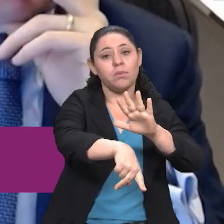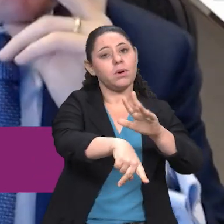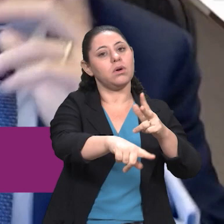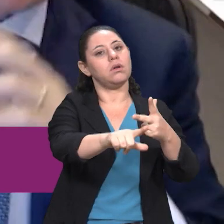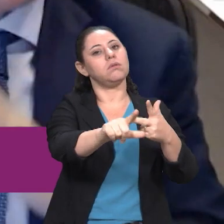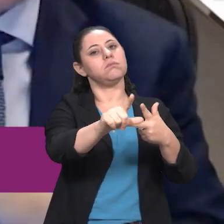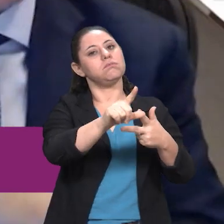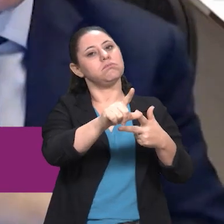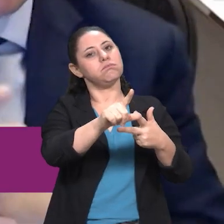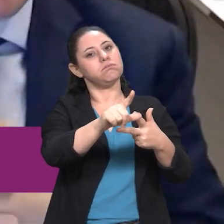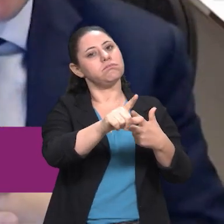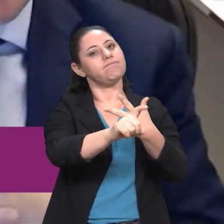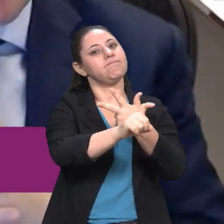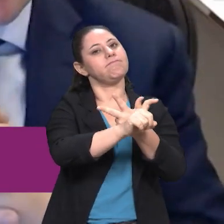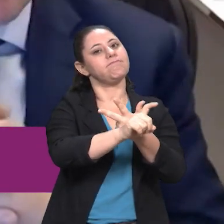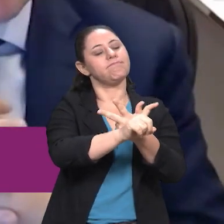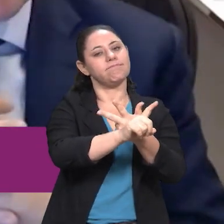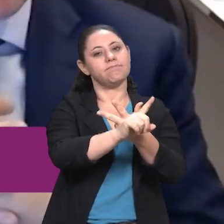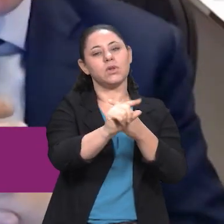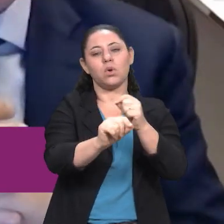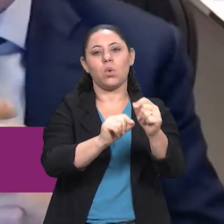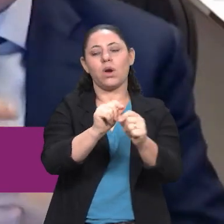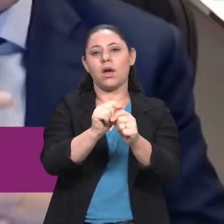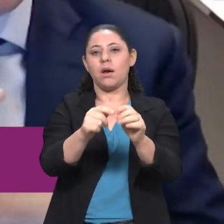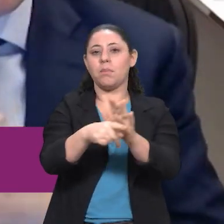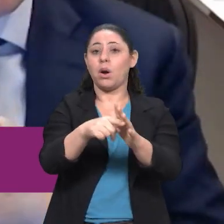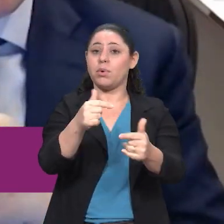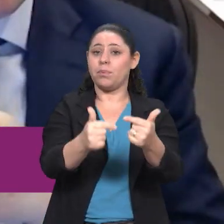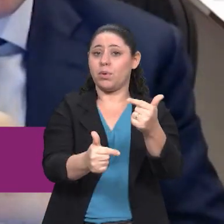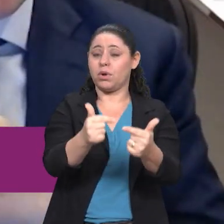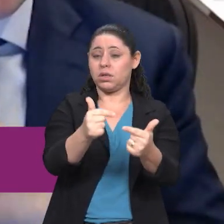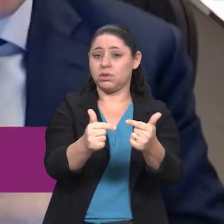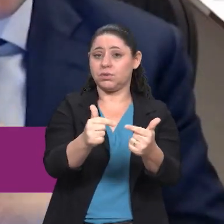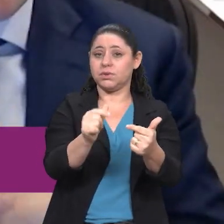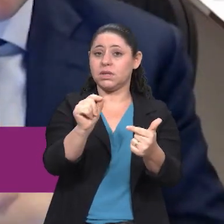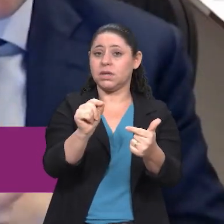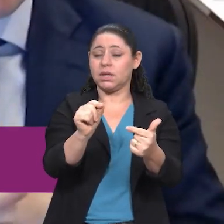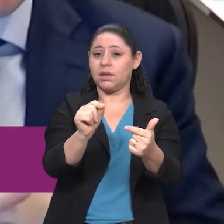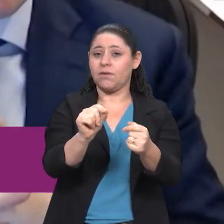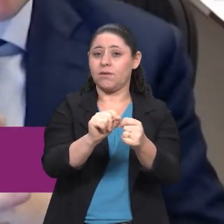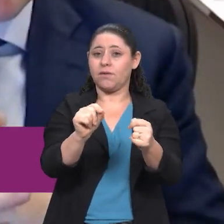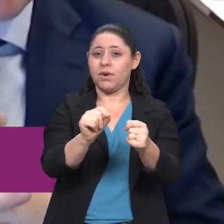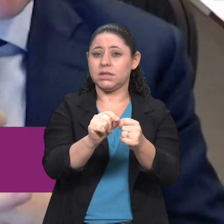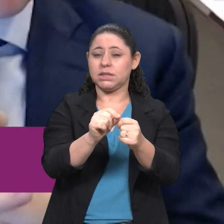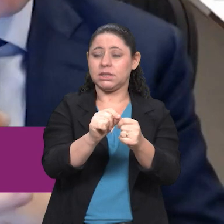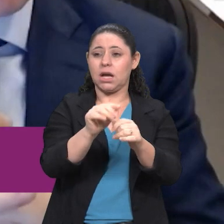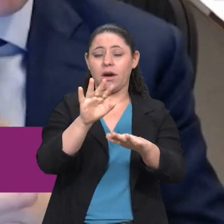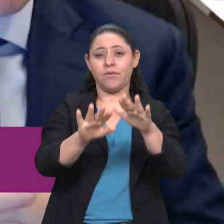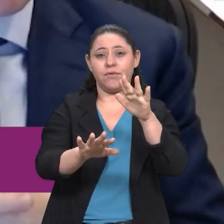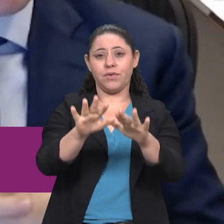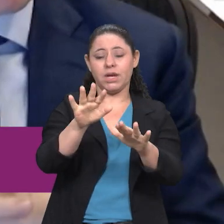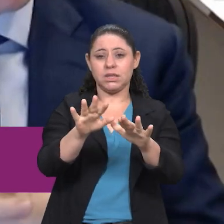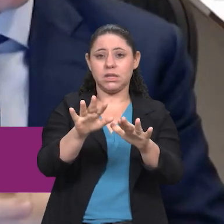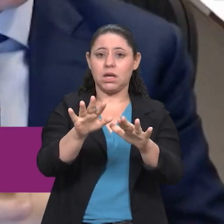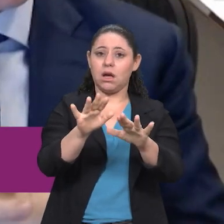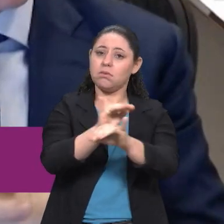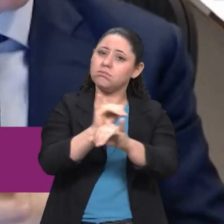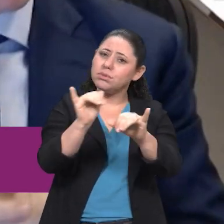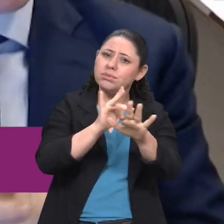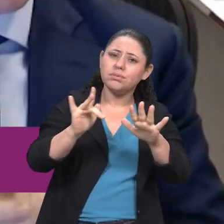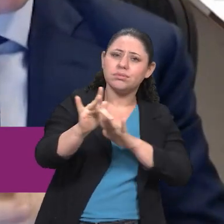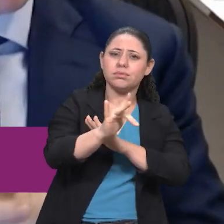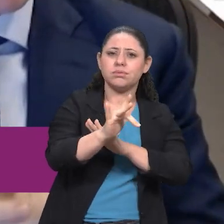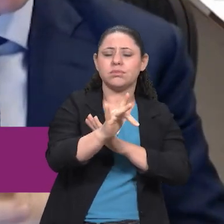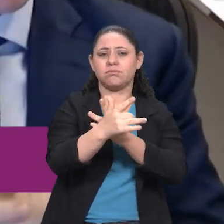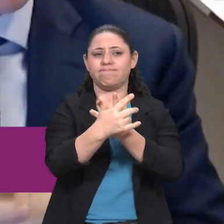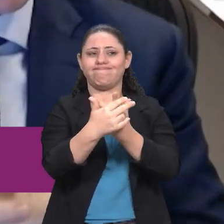são aquilo que a gente fala que é ativo político, que acaba trazendo recurso até de mídias digitais e